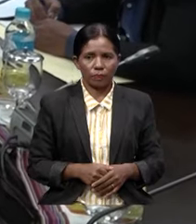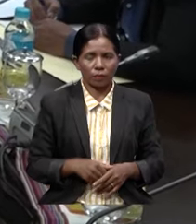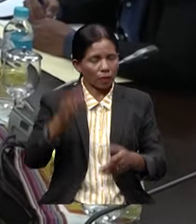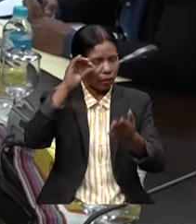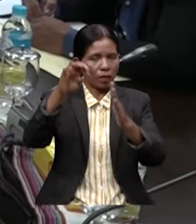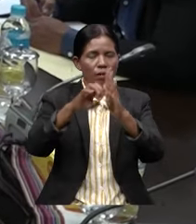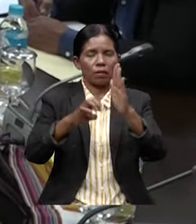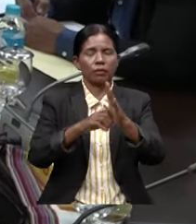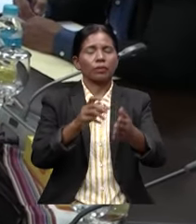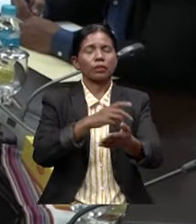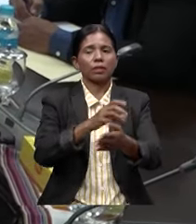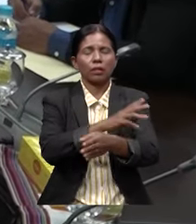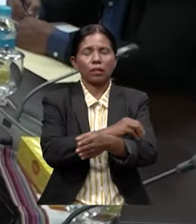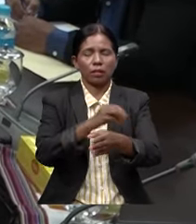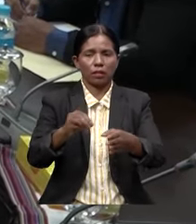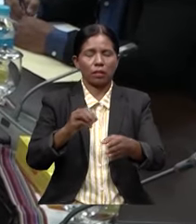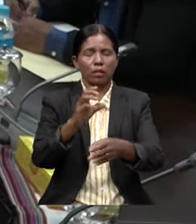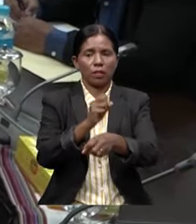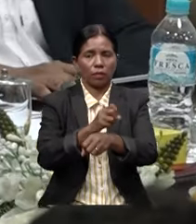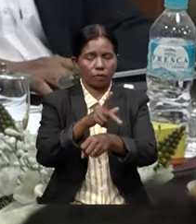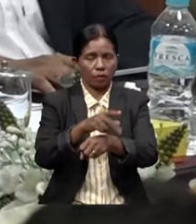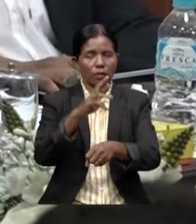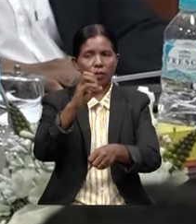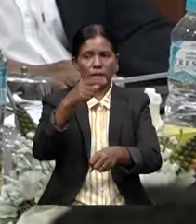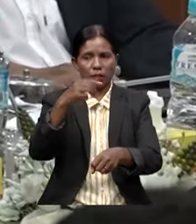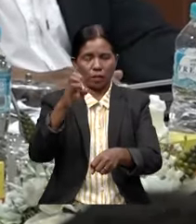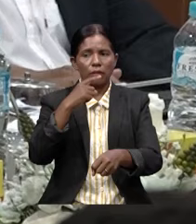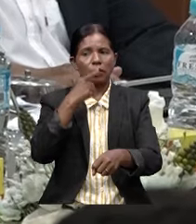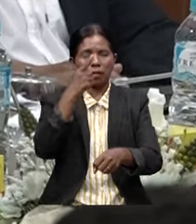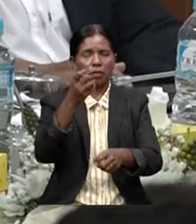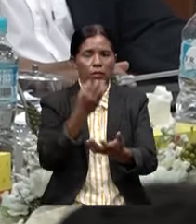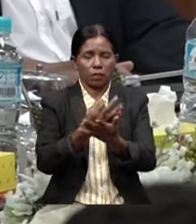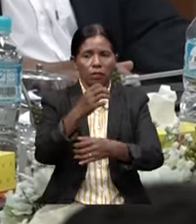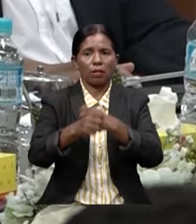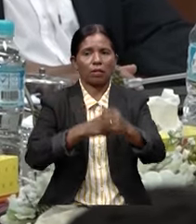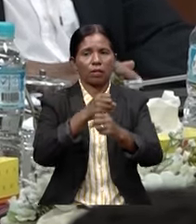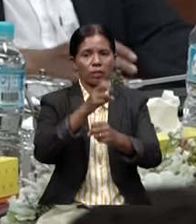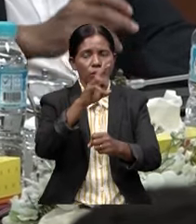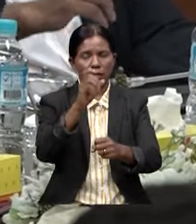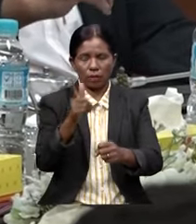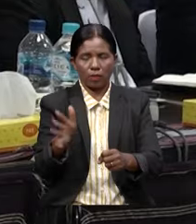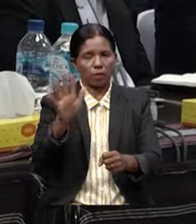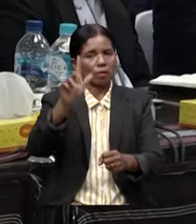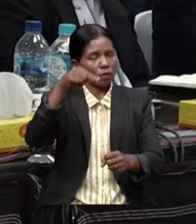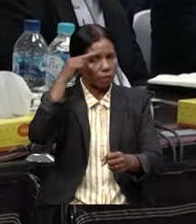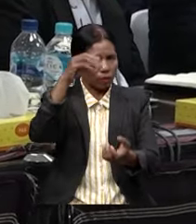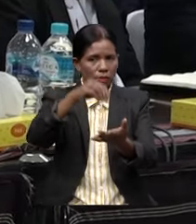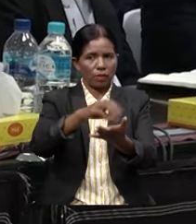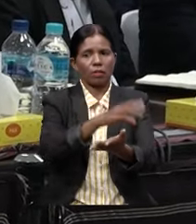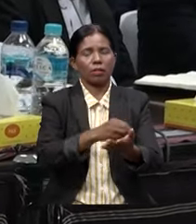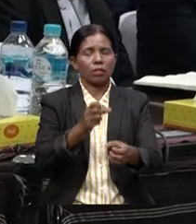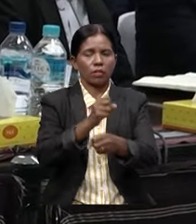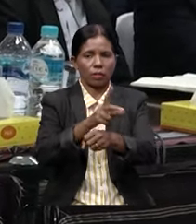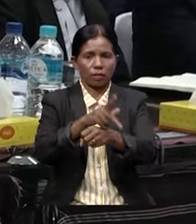Secretário de Estado de Formação Profissional do Emprego, Roseiro de Araújo Mendonça Teten, Orçamento de Nadir Rurales de Lima, Nebema Govara, propõe